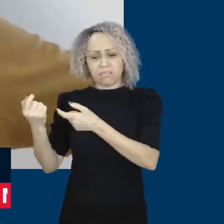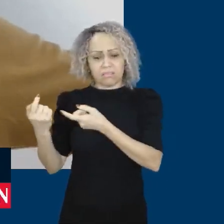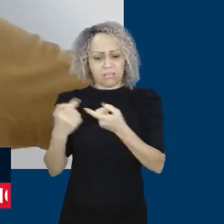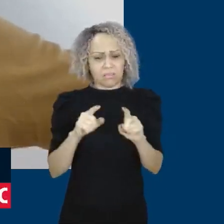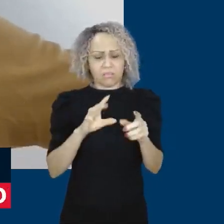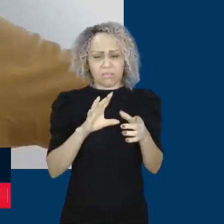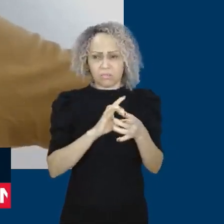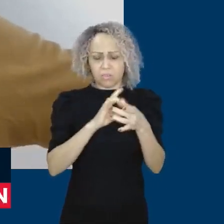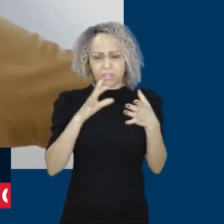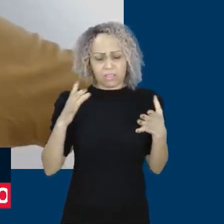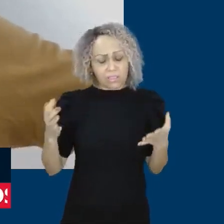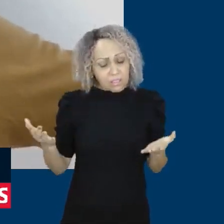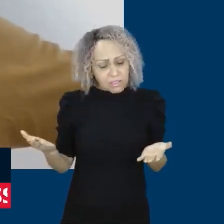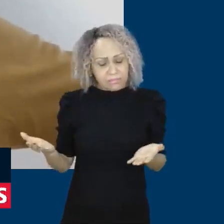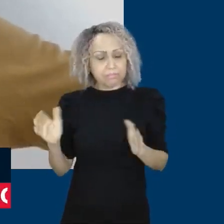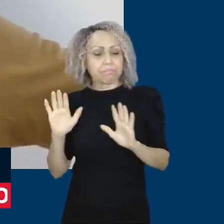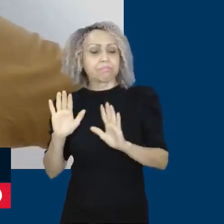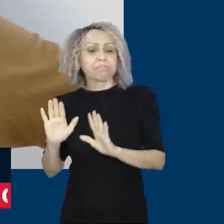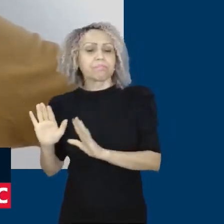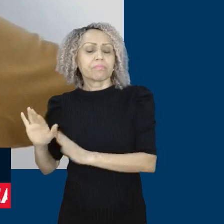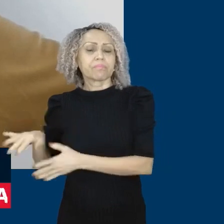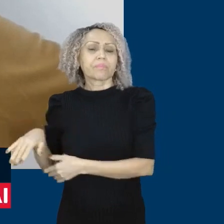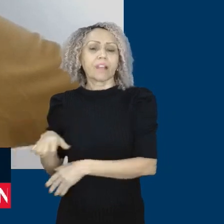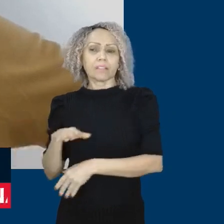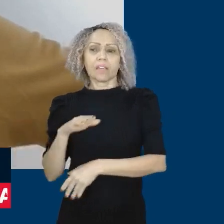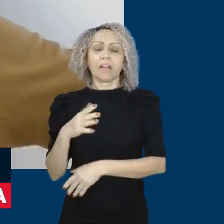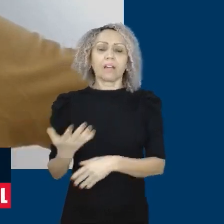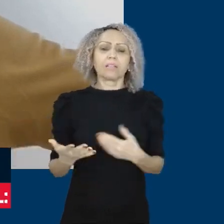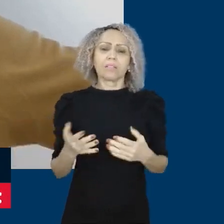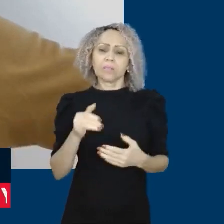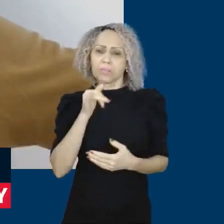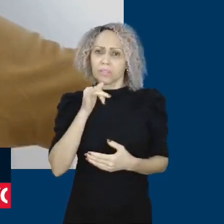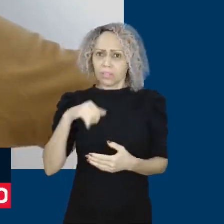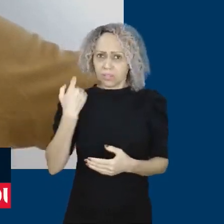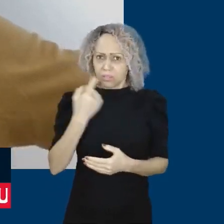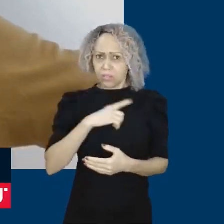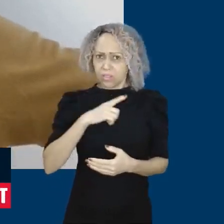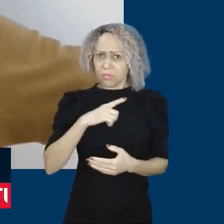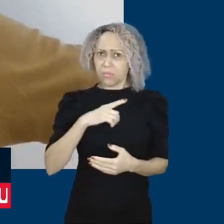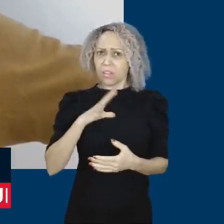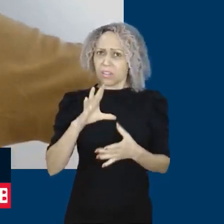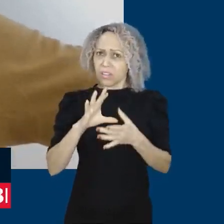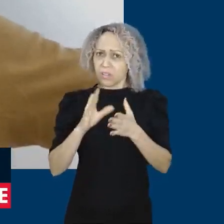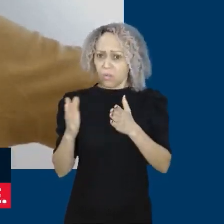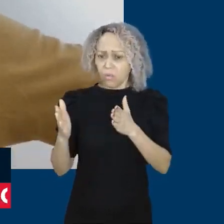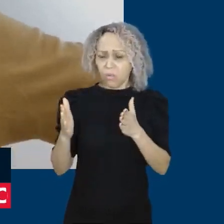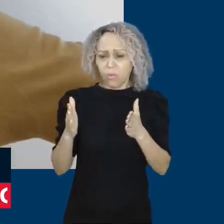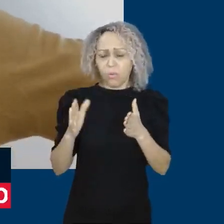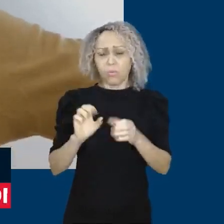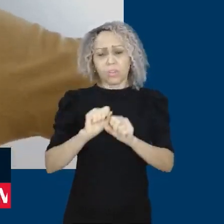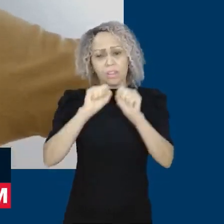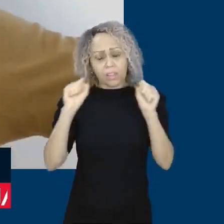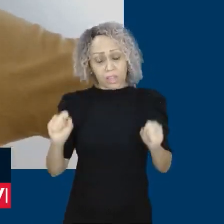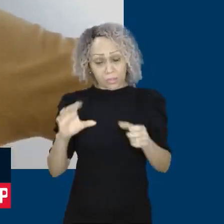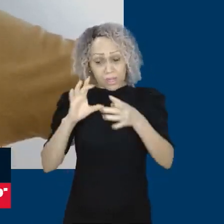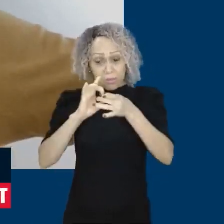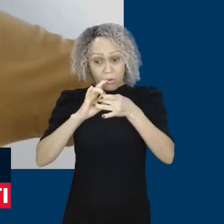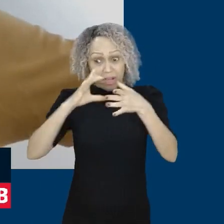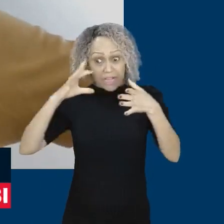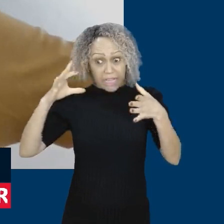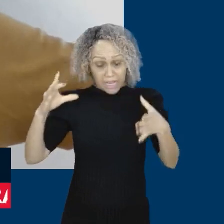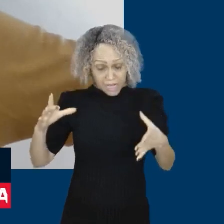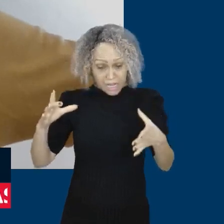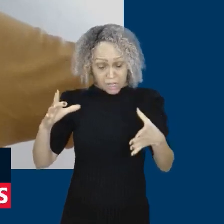de Direito e exatamente pune aqueles que queiram dar um golpe. Eu acho que a gente tem que